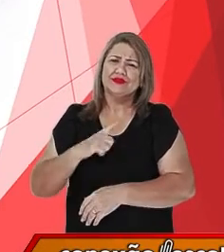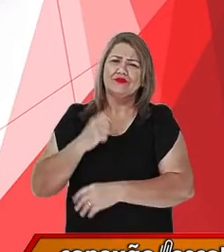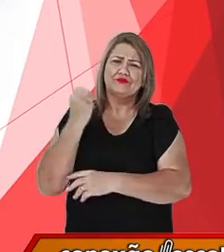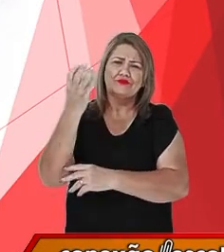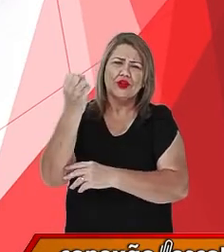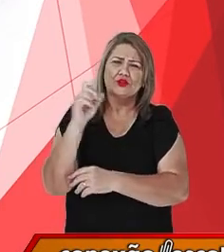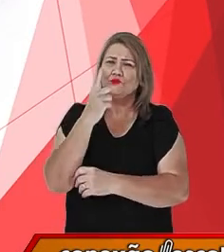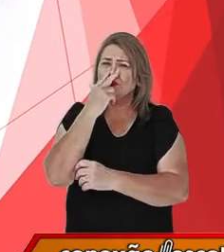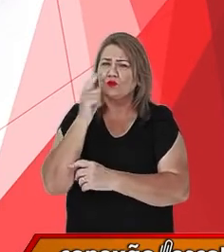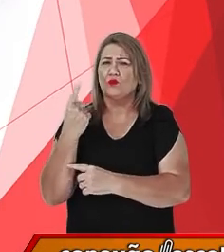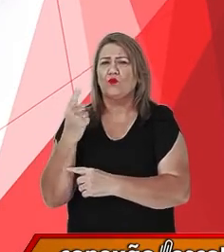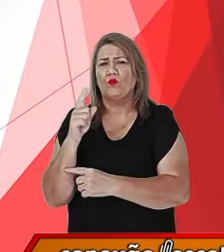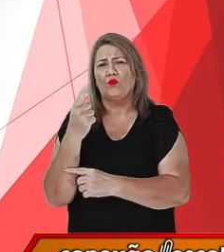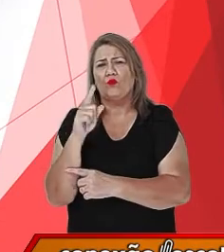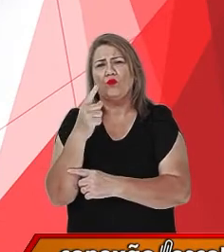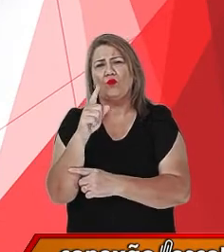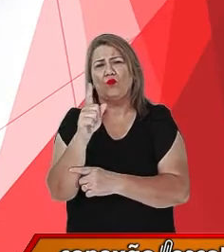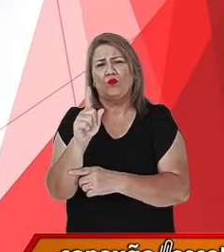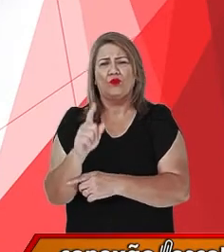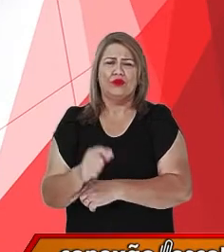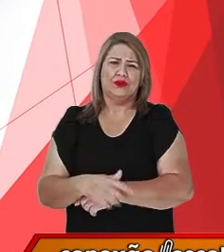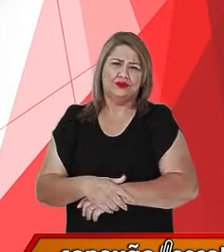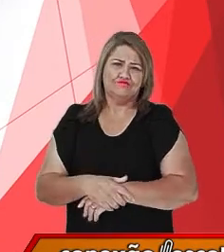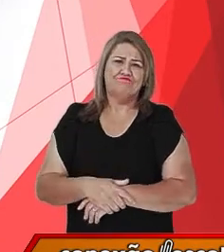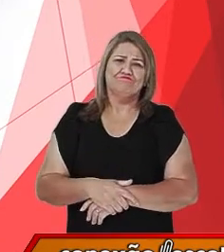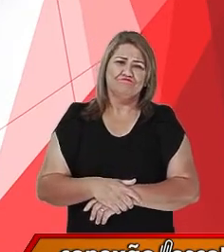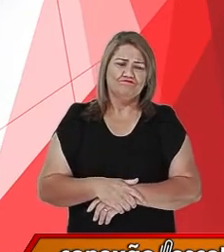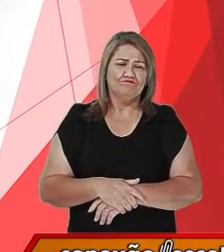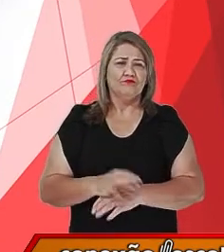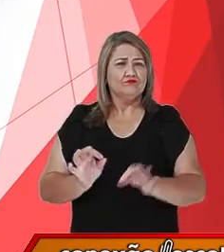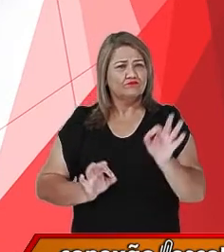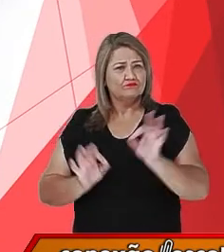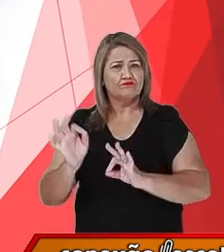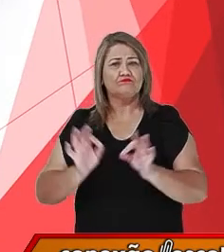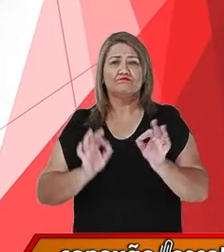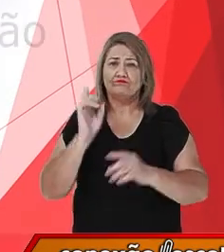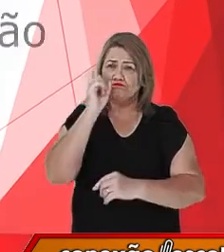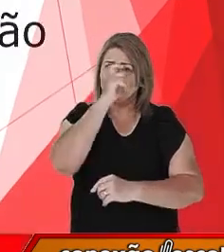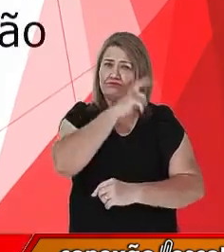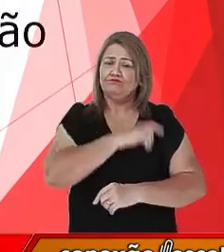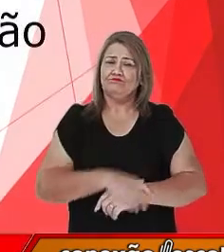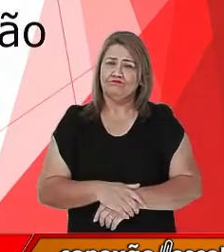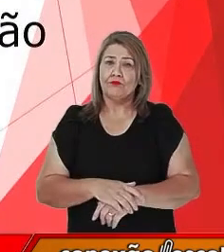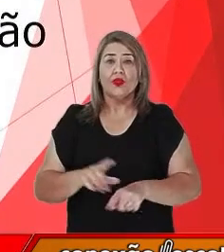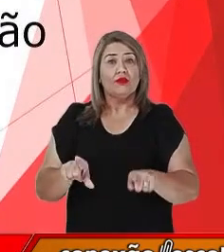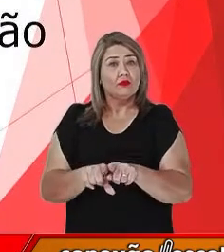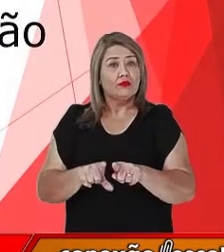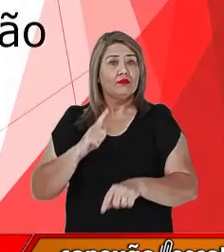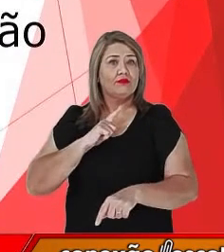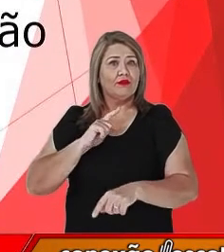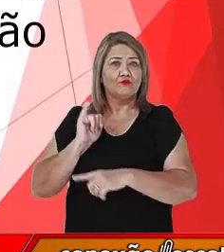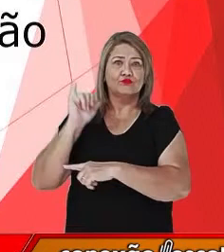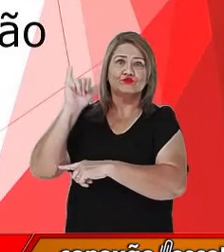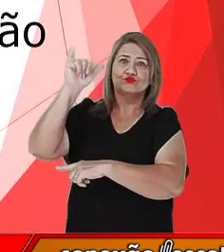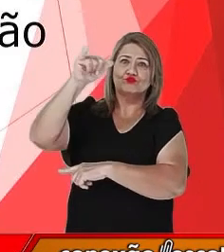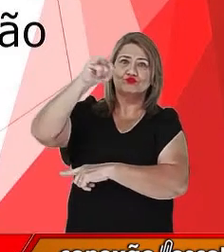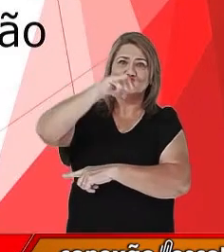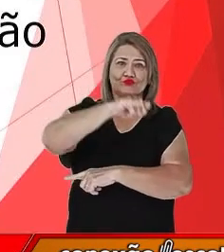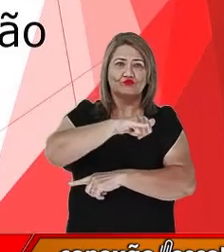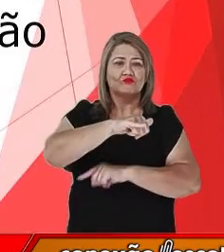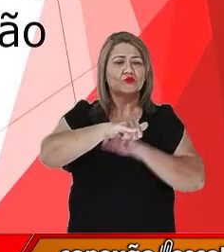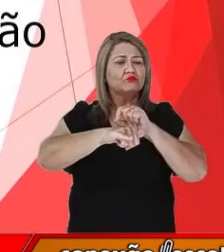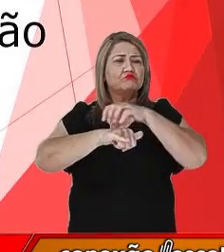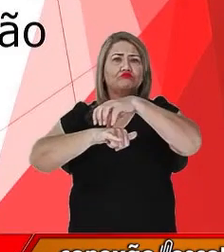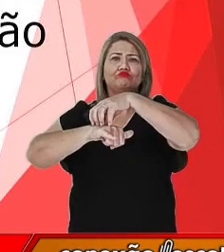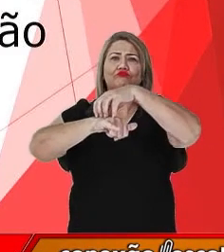muito mais longas do que o planejado. Moçada, nós temos também o transporte aéreo. O transporte aéreo, ele é